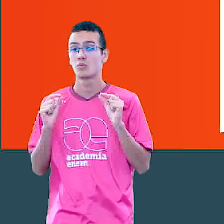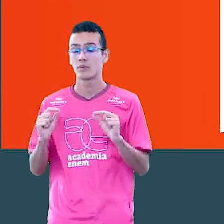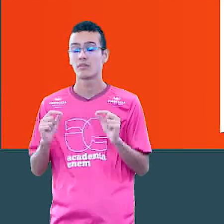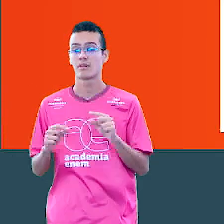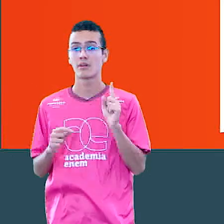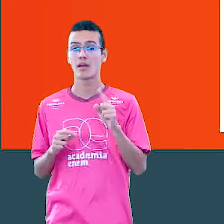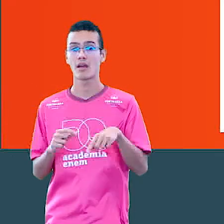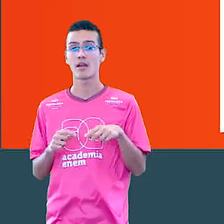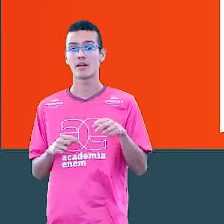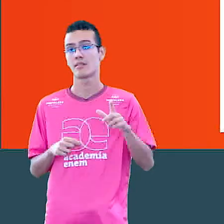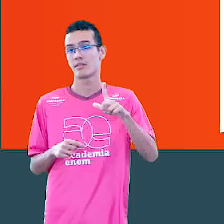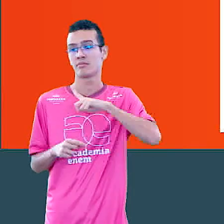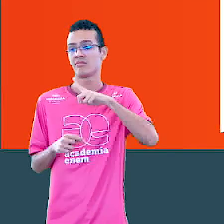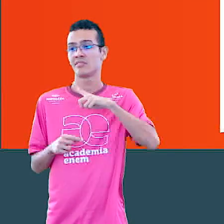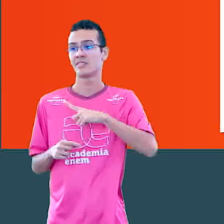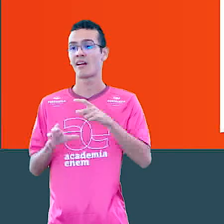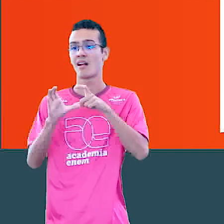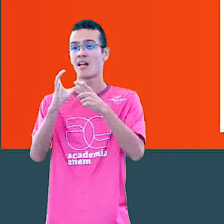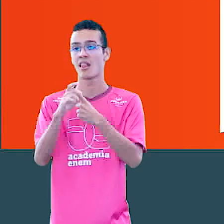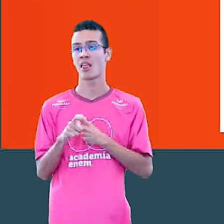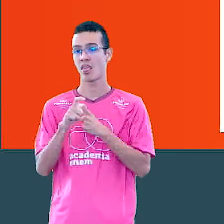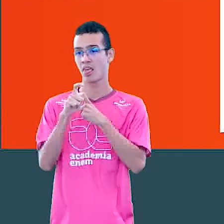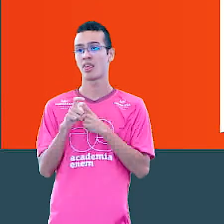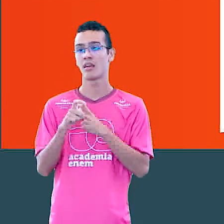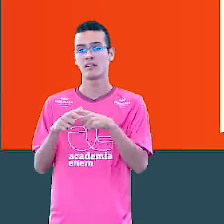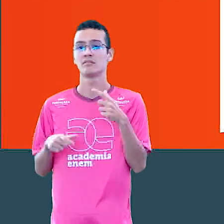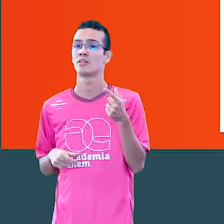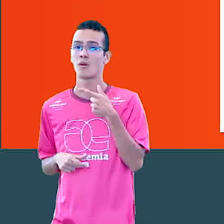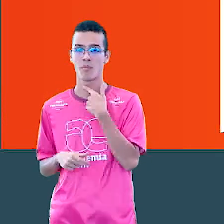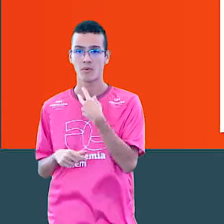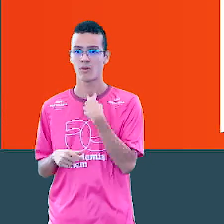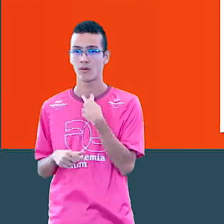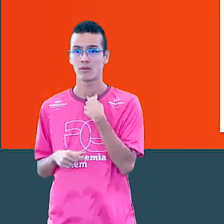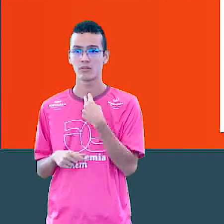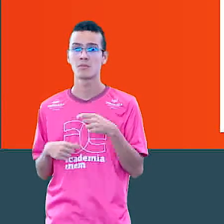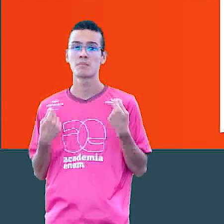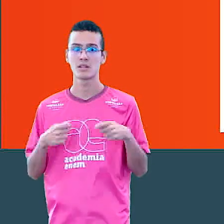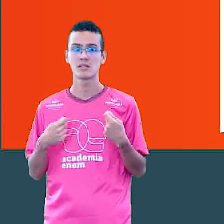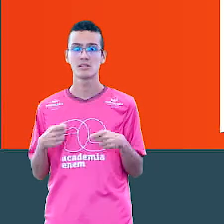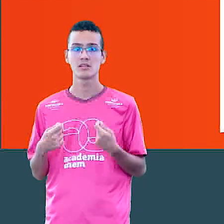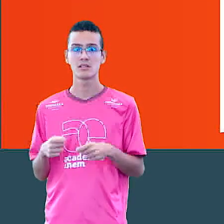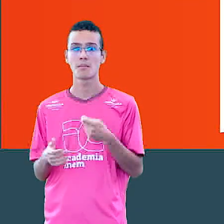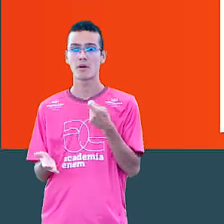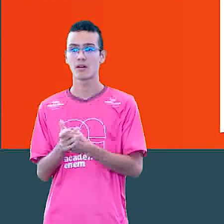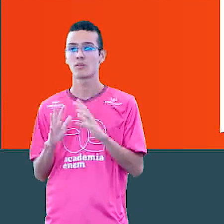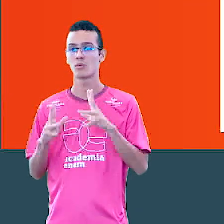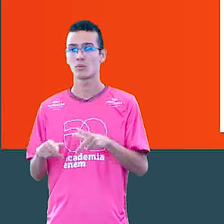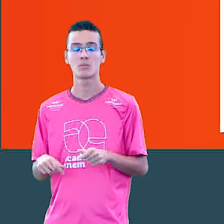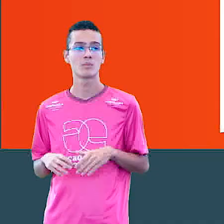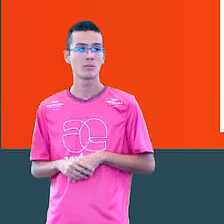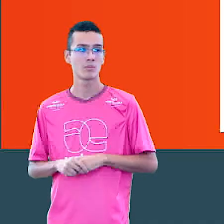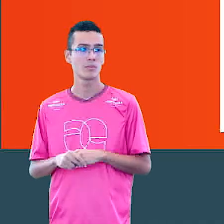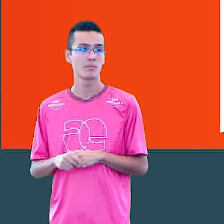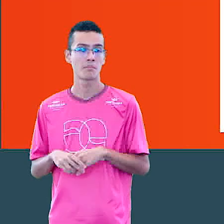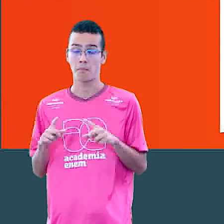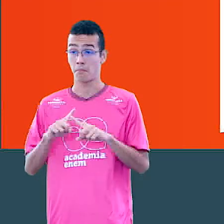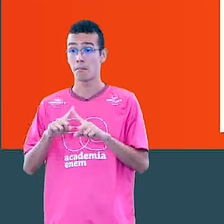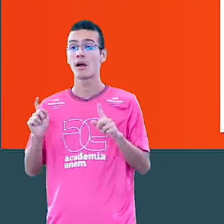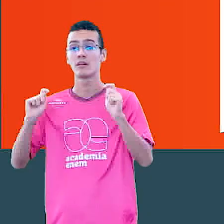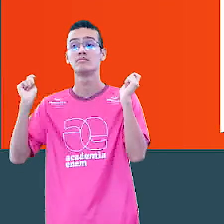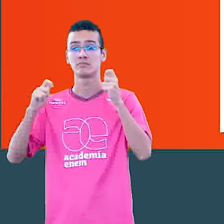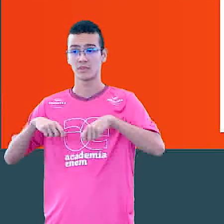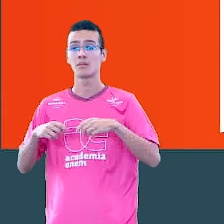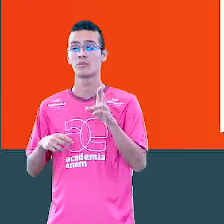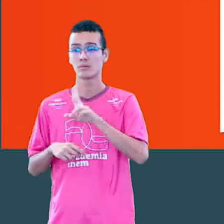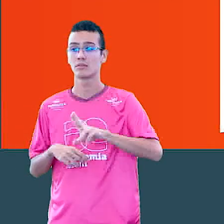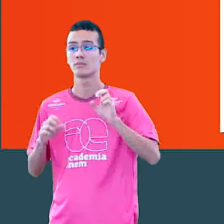tá? Crédito educativo, não pode ter pendência. Mas se você está tudo direitinho, você pode ter o FIES para uma segunda graduação,